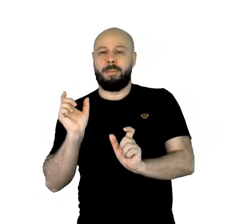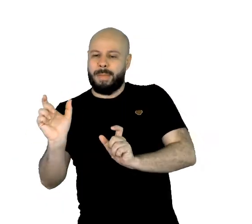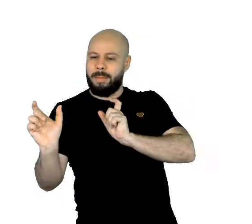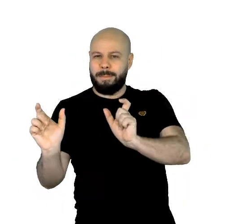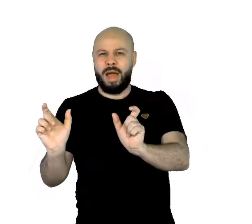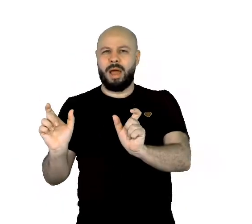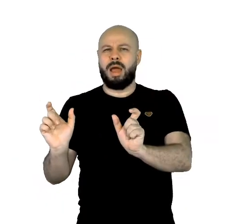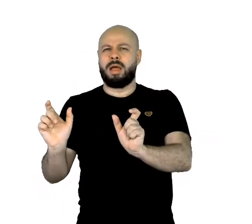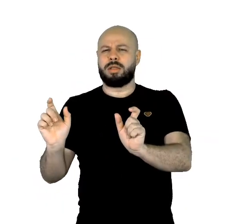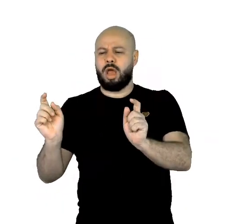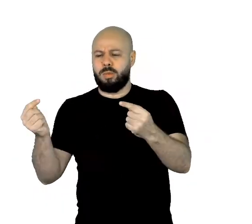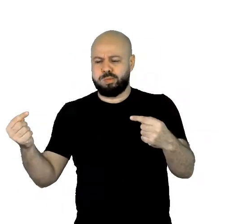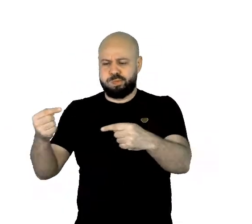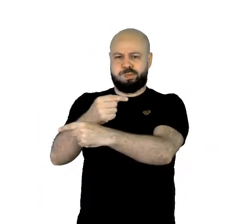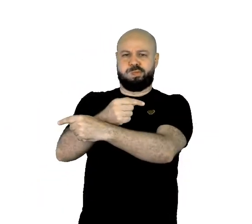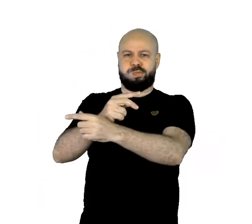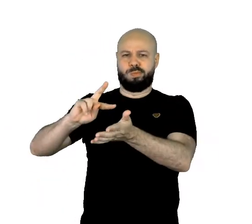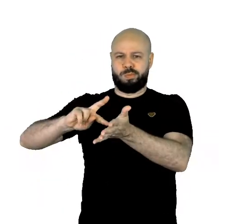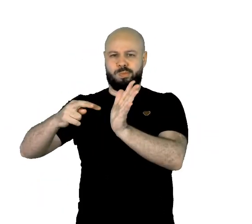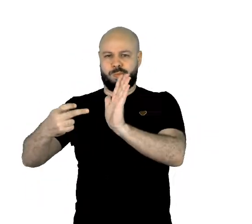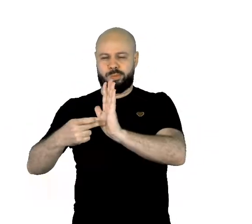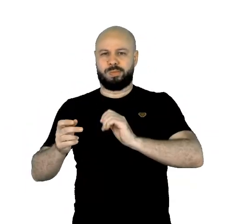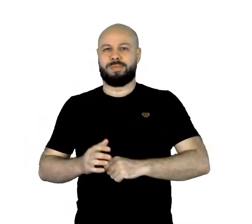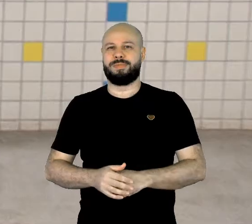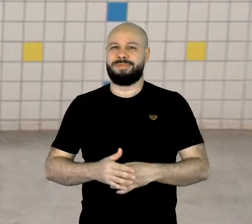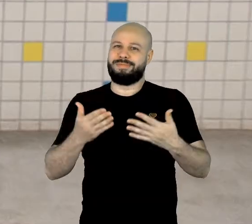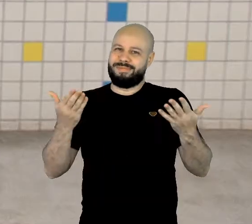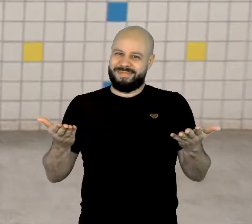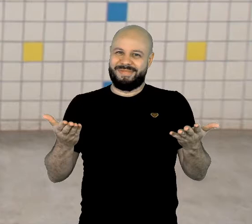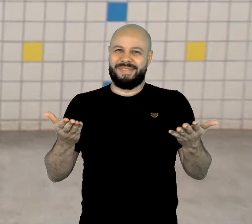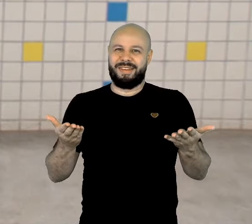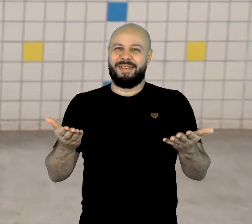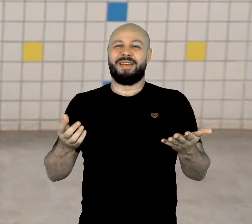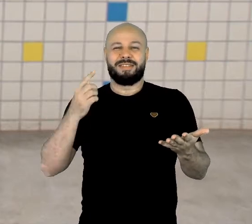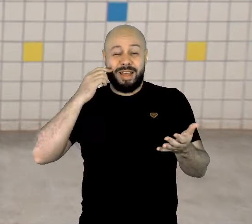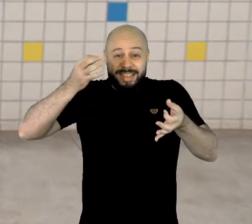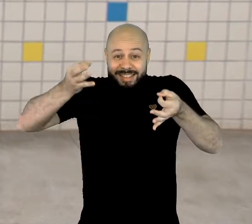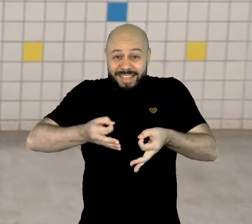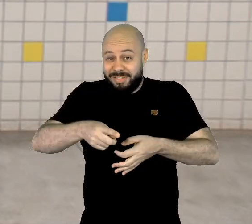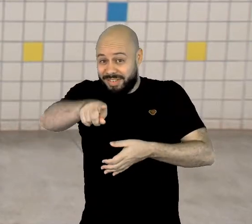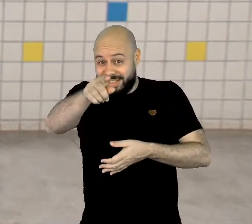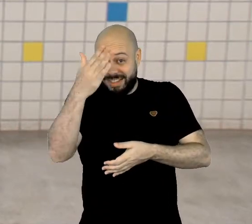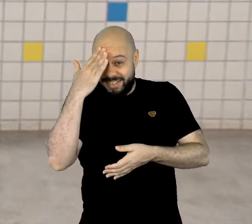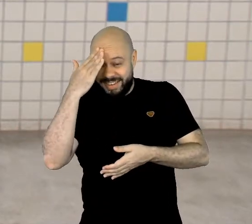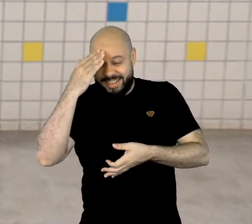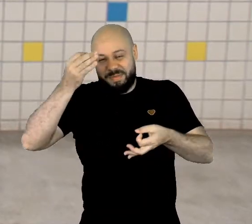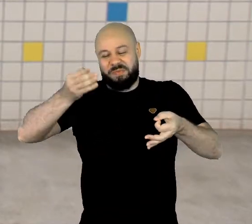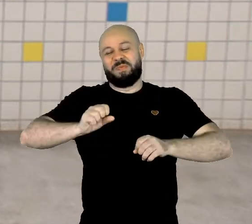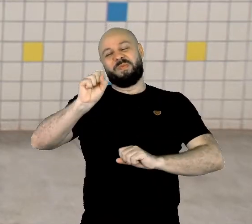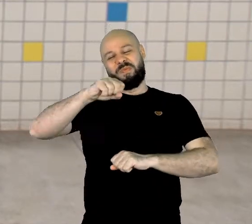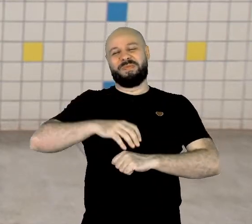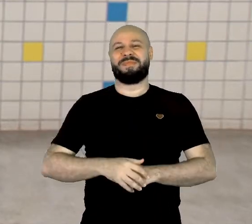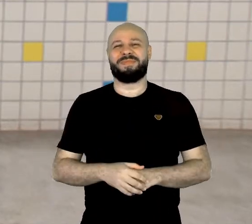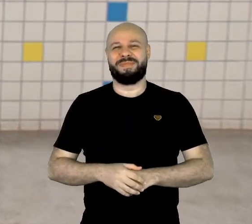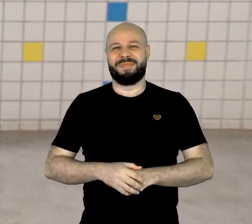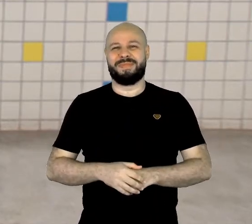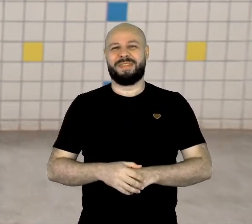com sentidos contrários. Viram aí? Estávamos certos? Sim, Quando nós